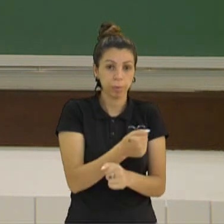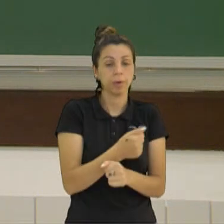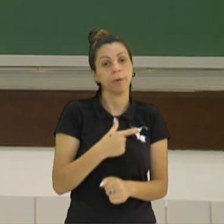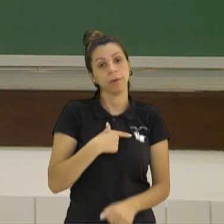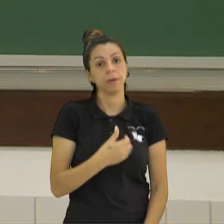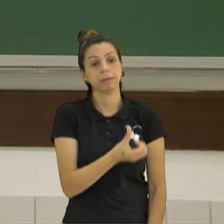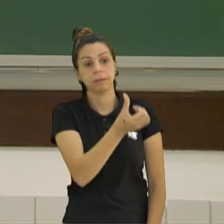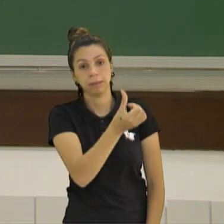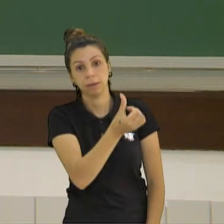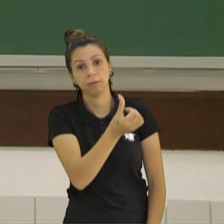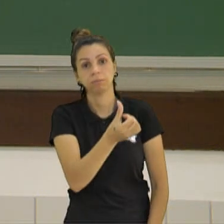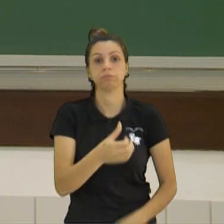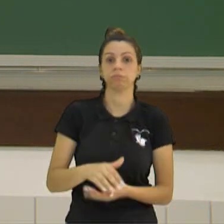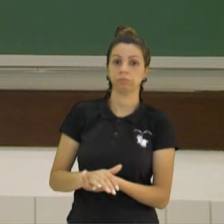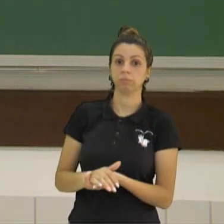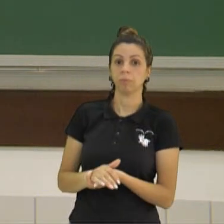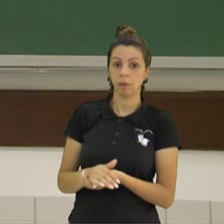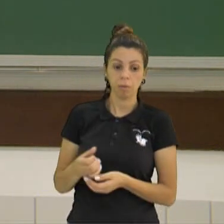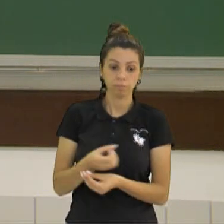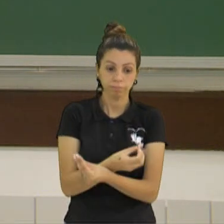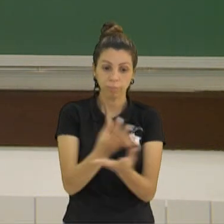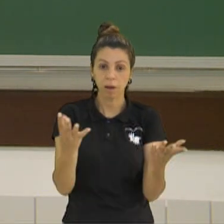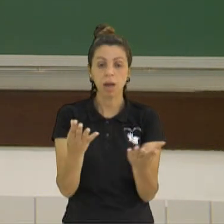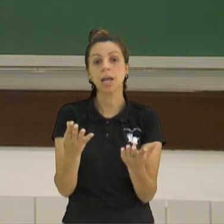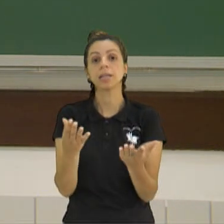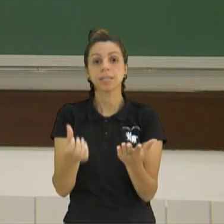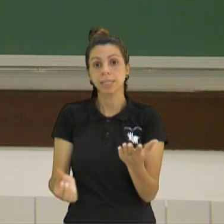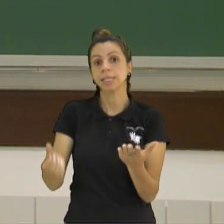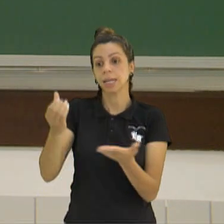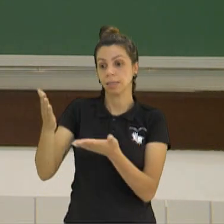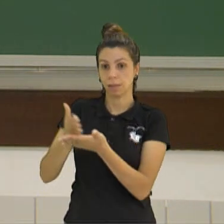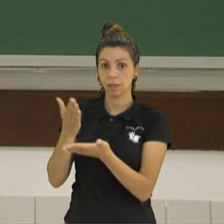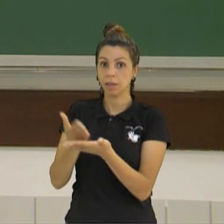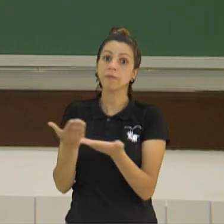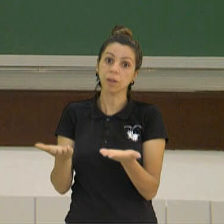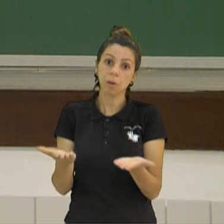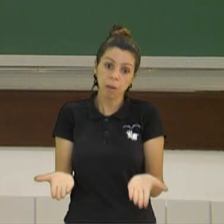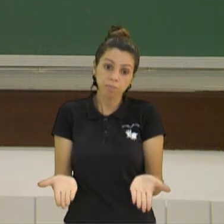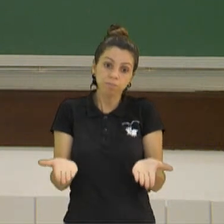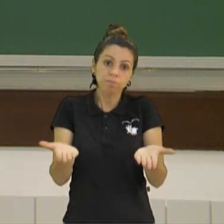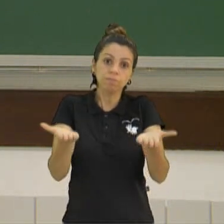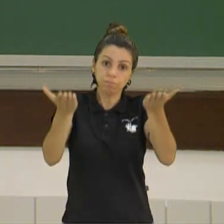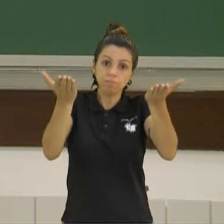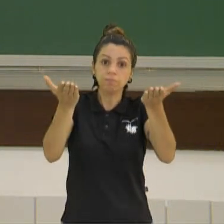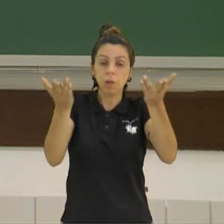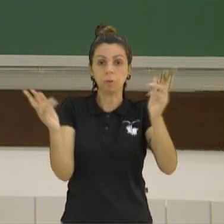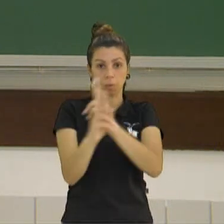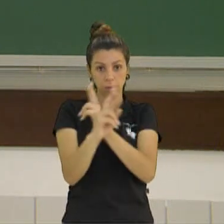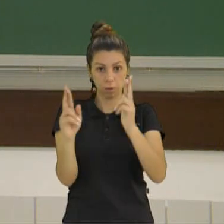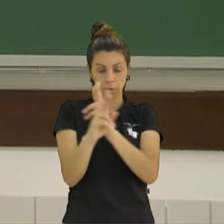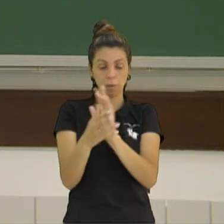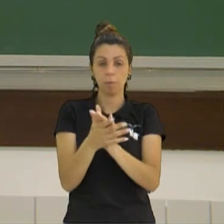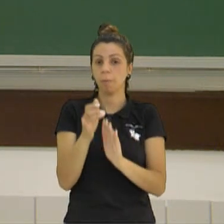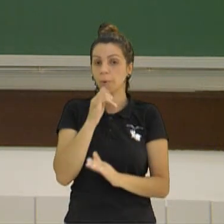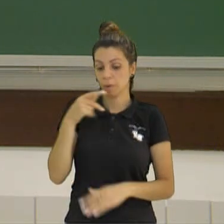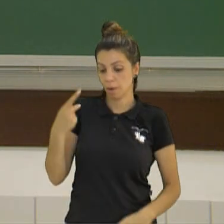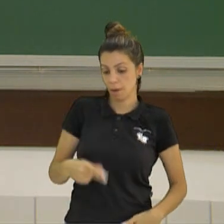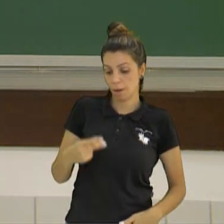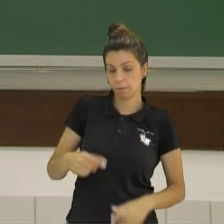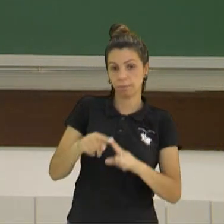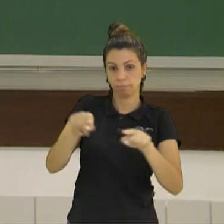estão relacionadas, certo? Agora, estando aqui no espaço onde nós estamos